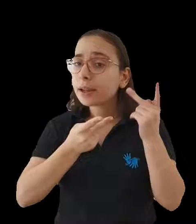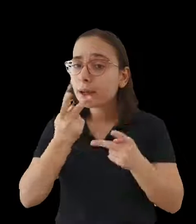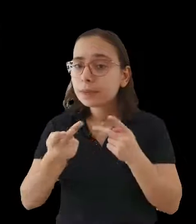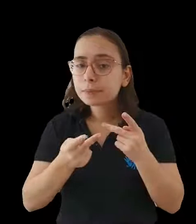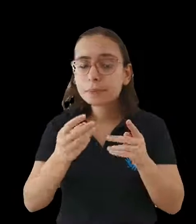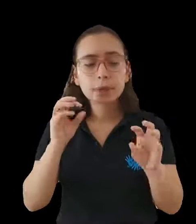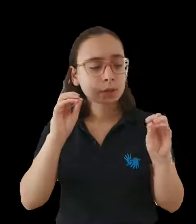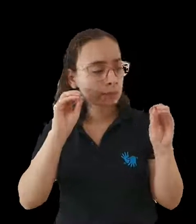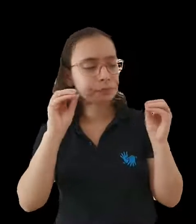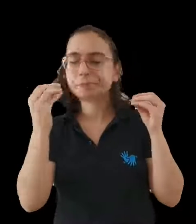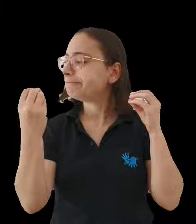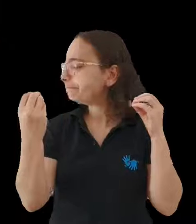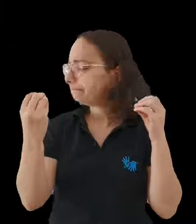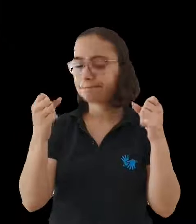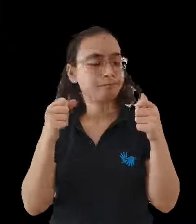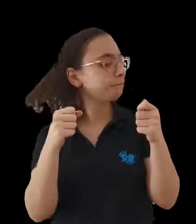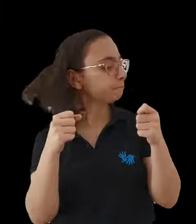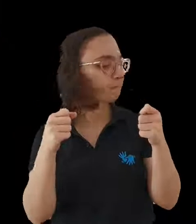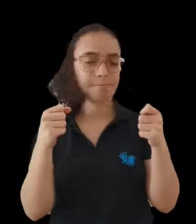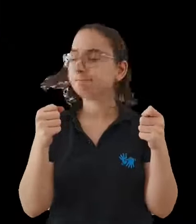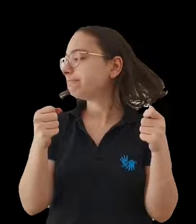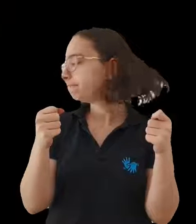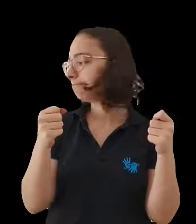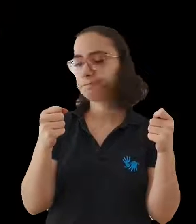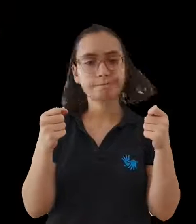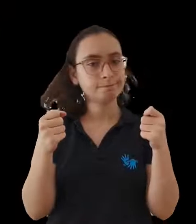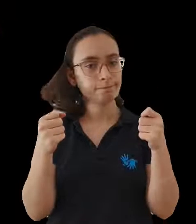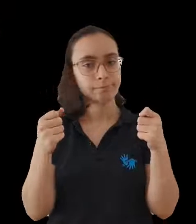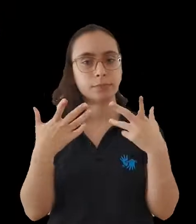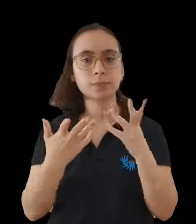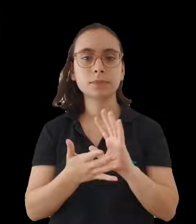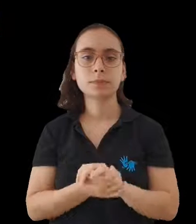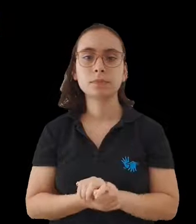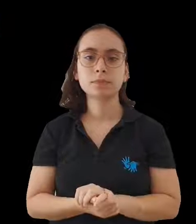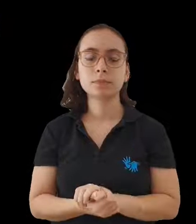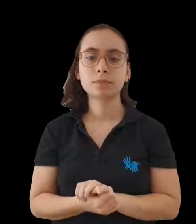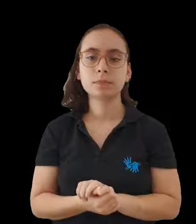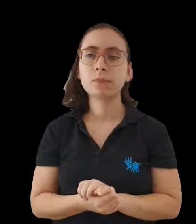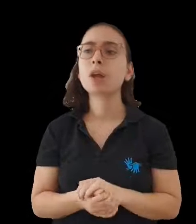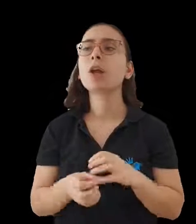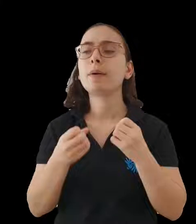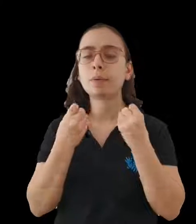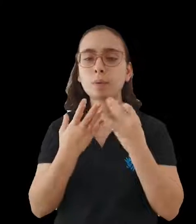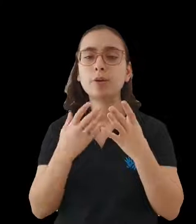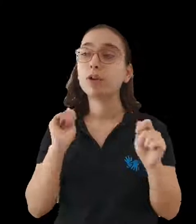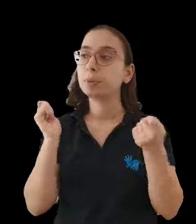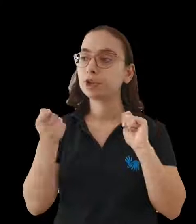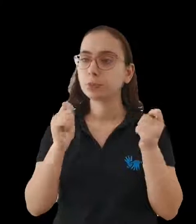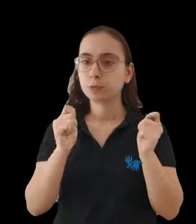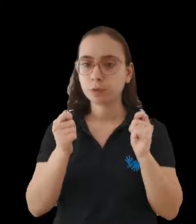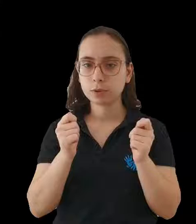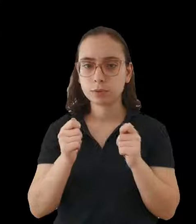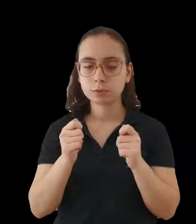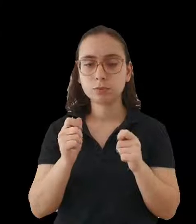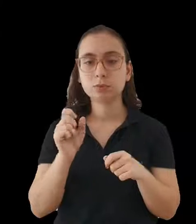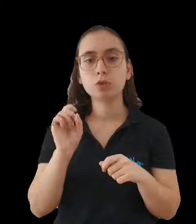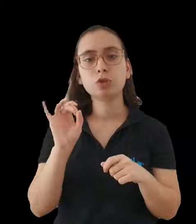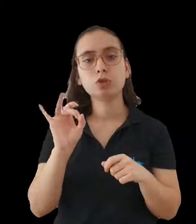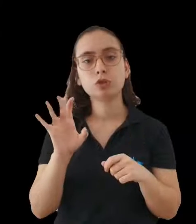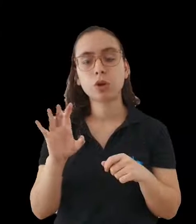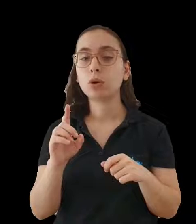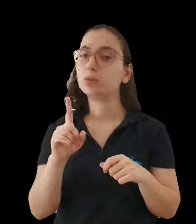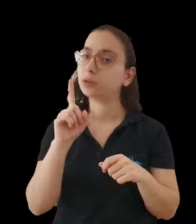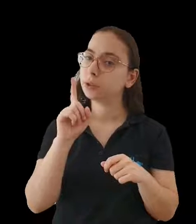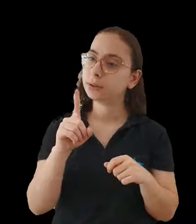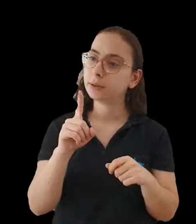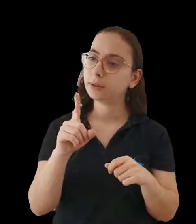vocês está no meio dos dois, tá certo? Então, essa é a melhor forma de manipular. Quando tiver só um em cena,